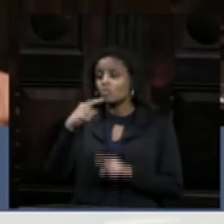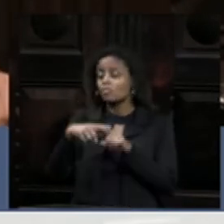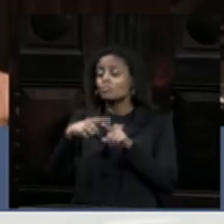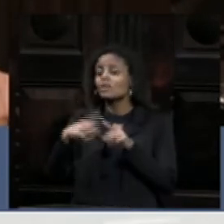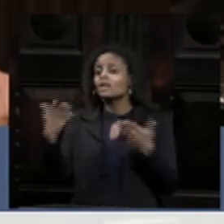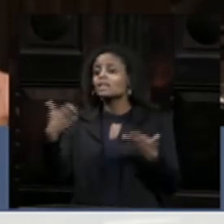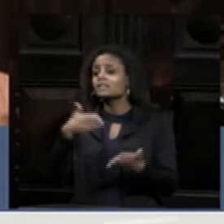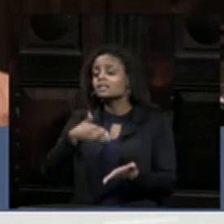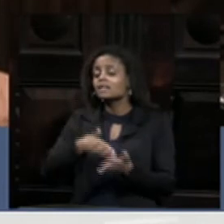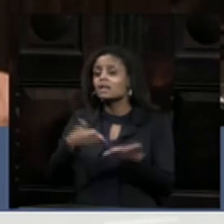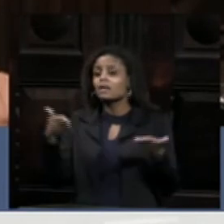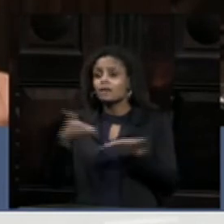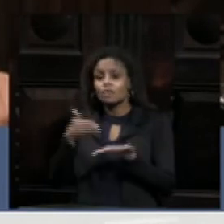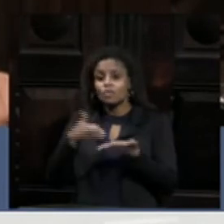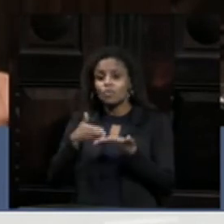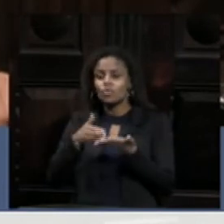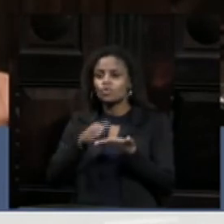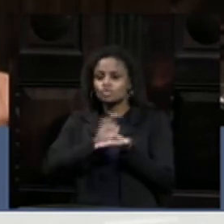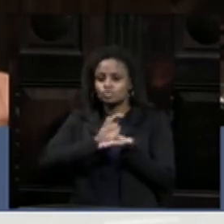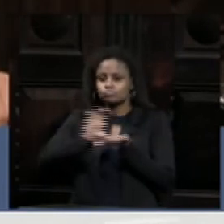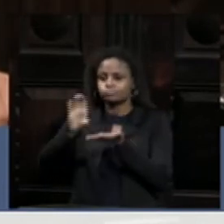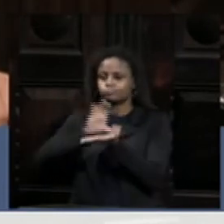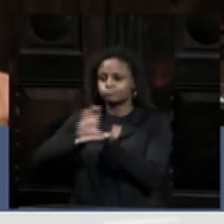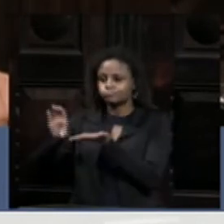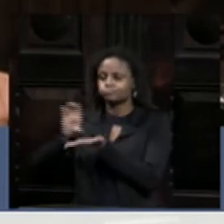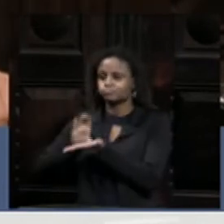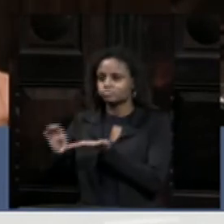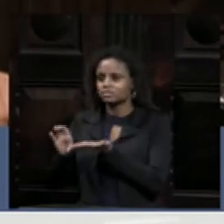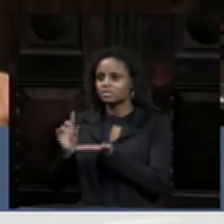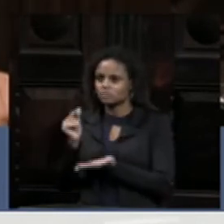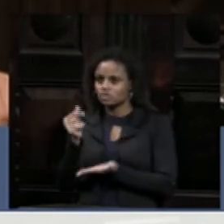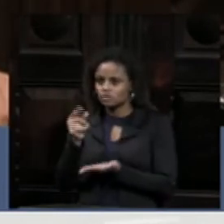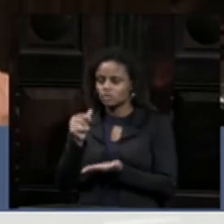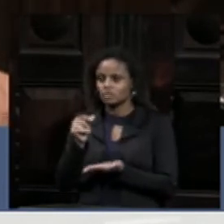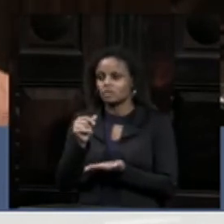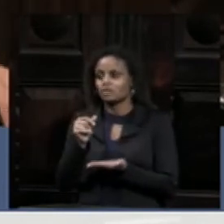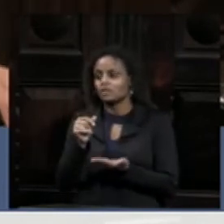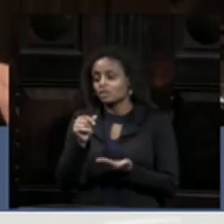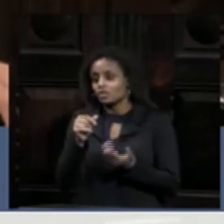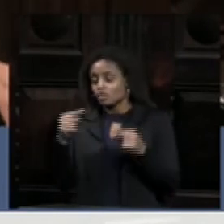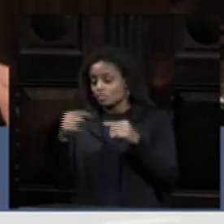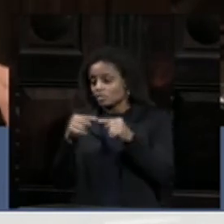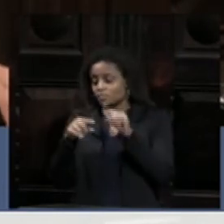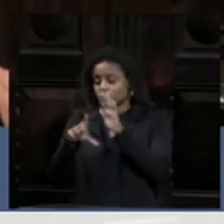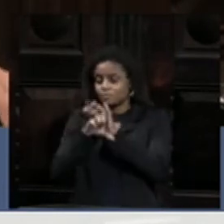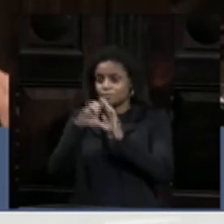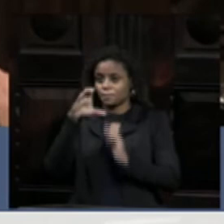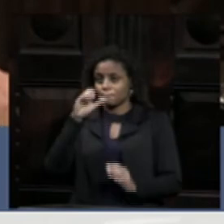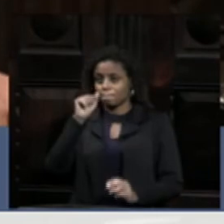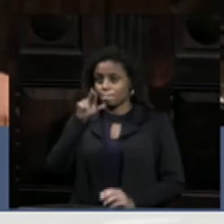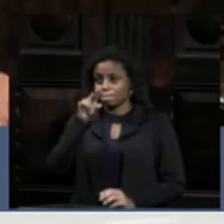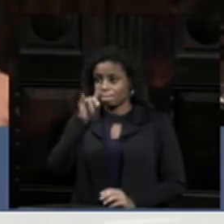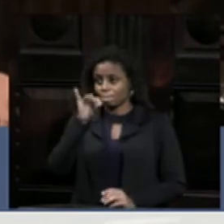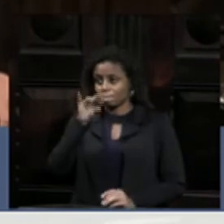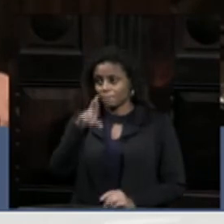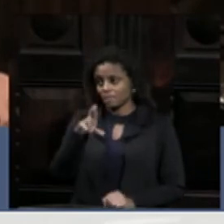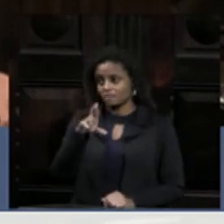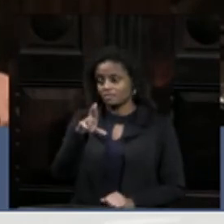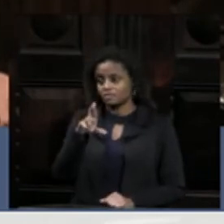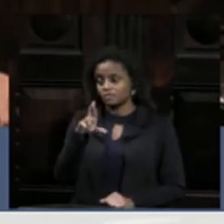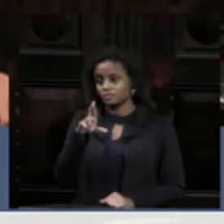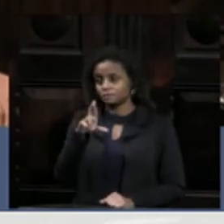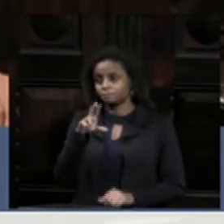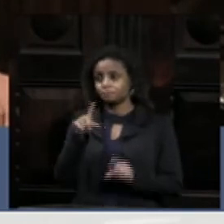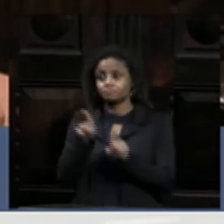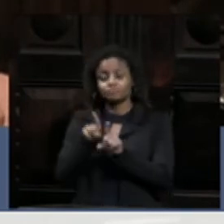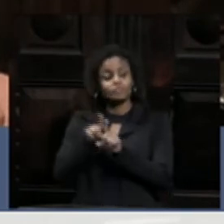regulamentou os repasses da Lei Candir quanto às perdas pretéritas